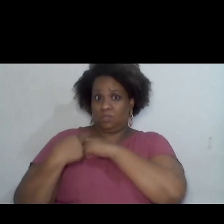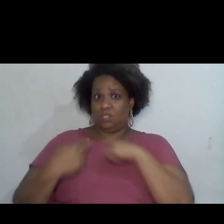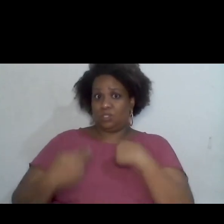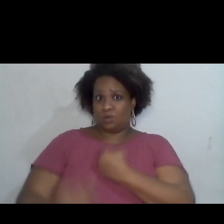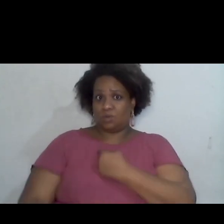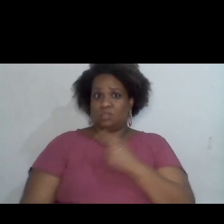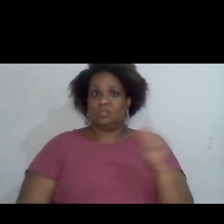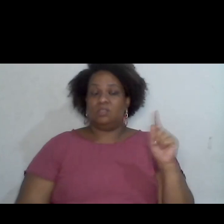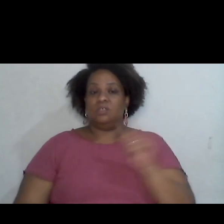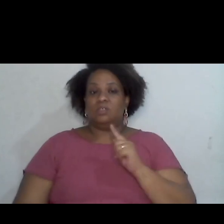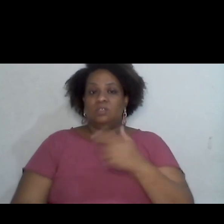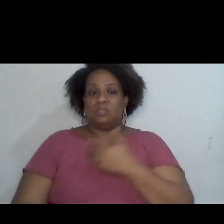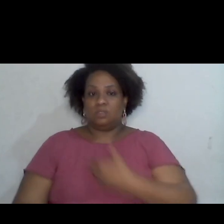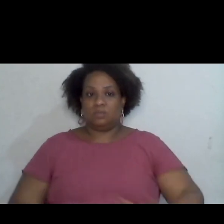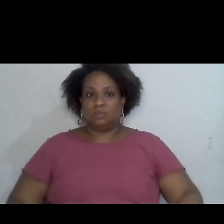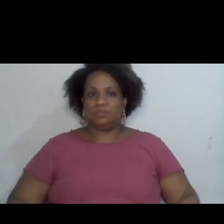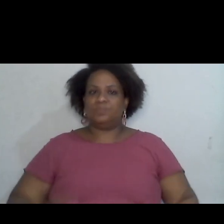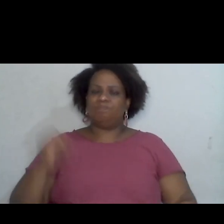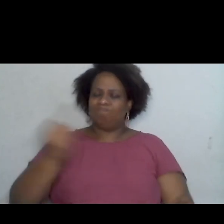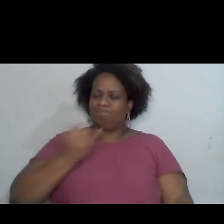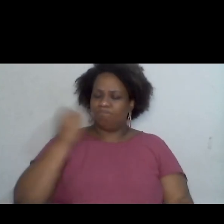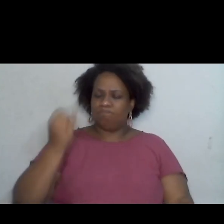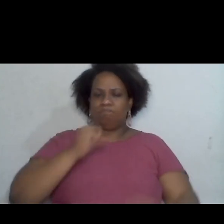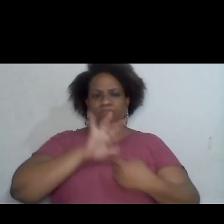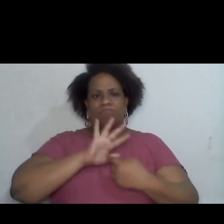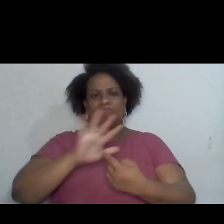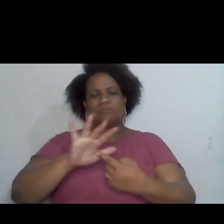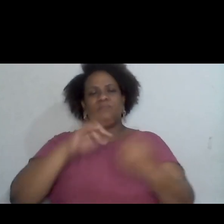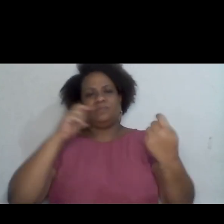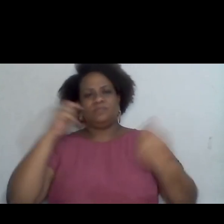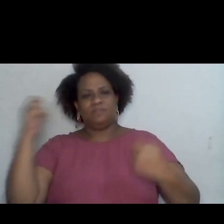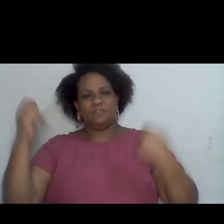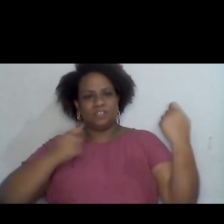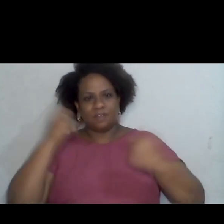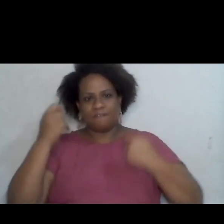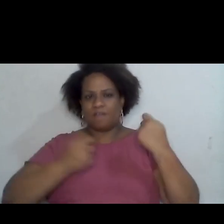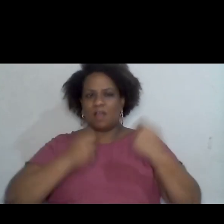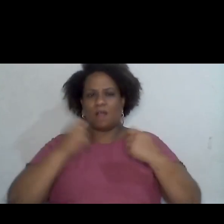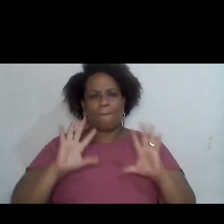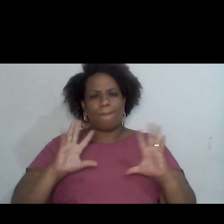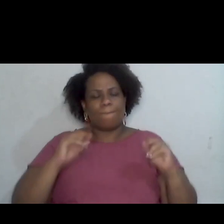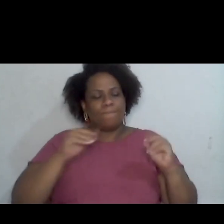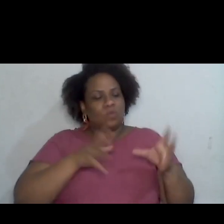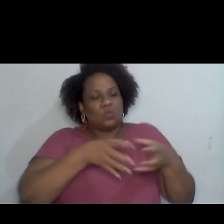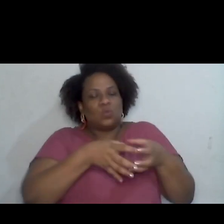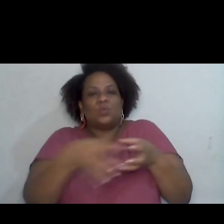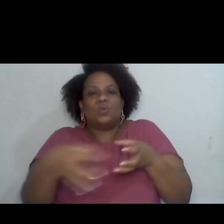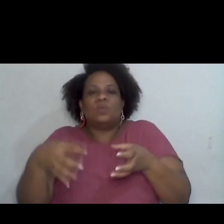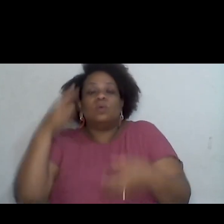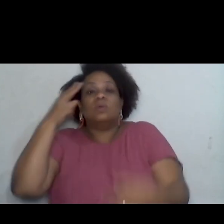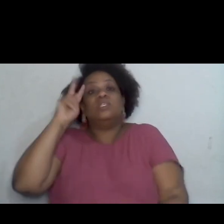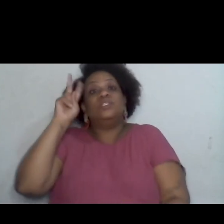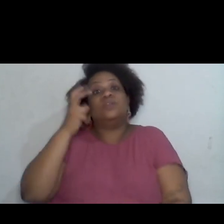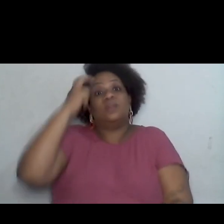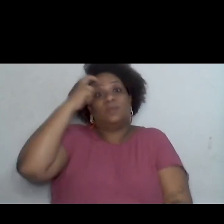reconheça a importância dessas manifestações, desses festivais, de todos esses grupos, para a história da cultura na Bahia,